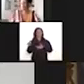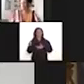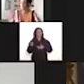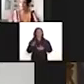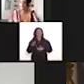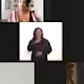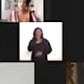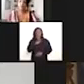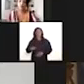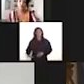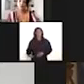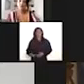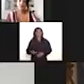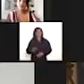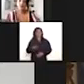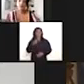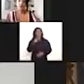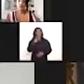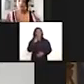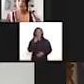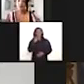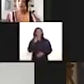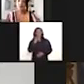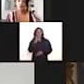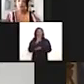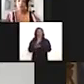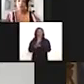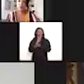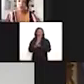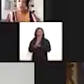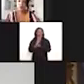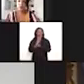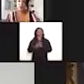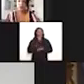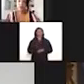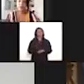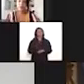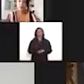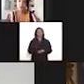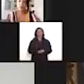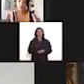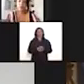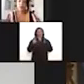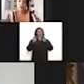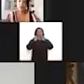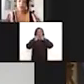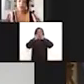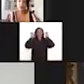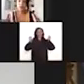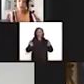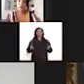então, eu sei que não há um dispositivo nesse sentido no Estatuto,